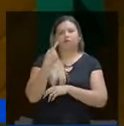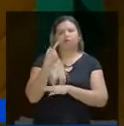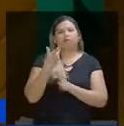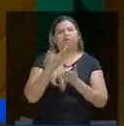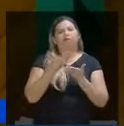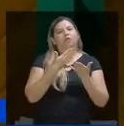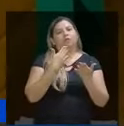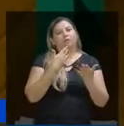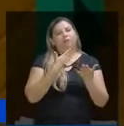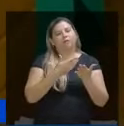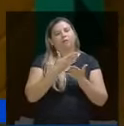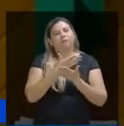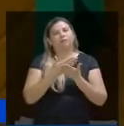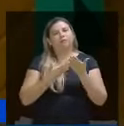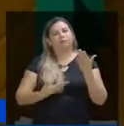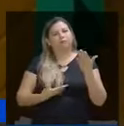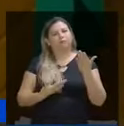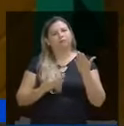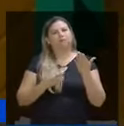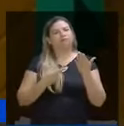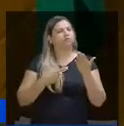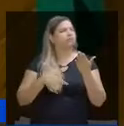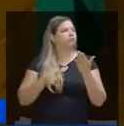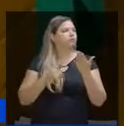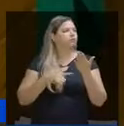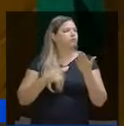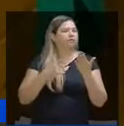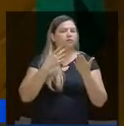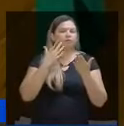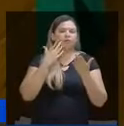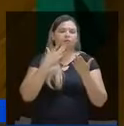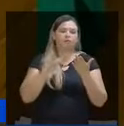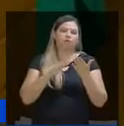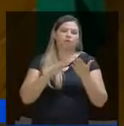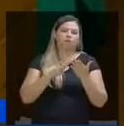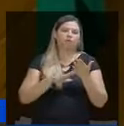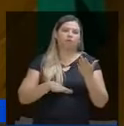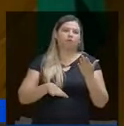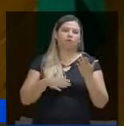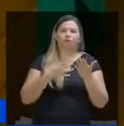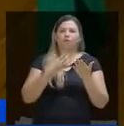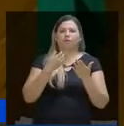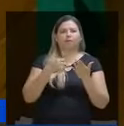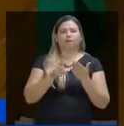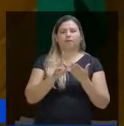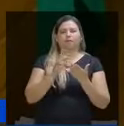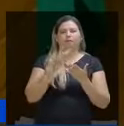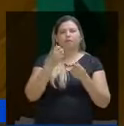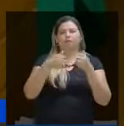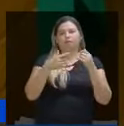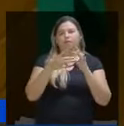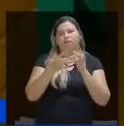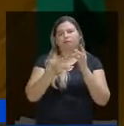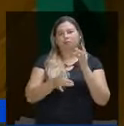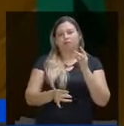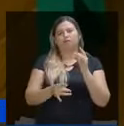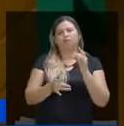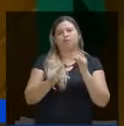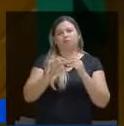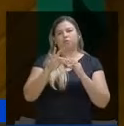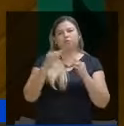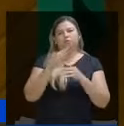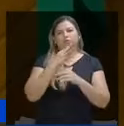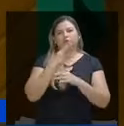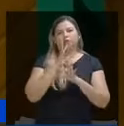ele é tempestivo e preenche os demais requisitos recursais, então merece conhecimento. Quanto ao mérito, a questão